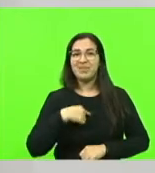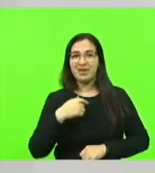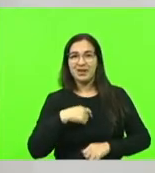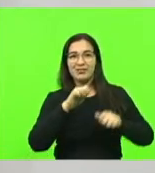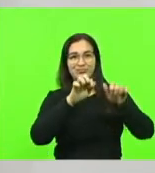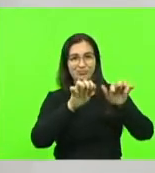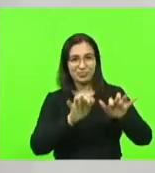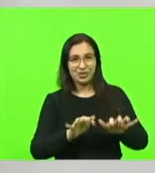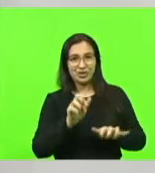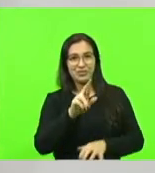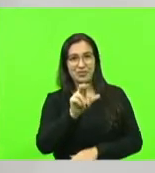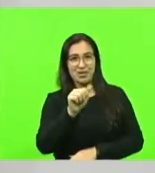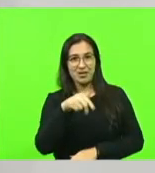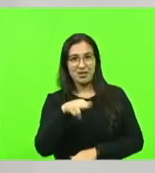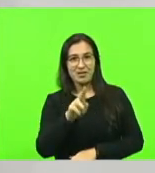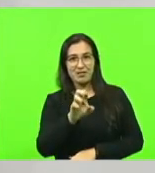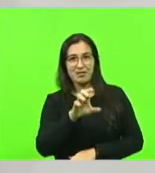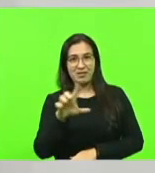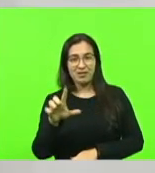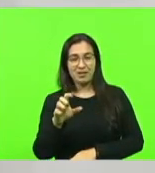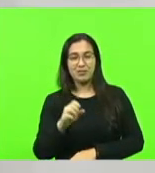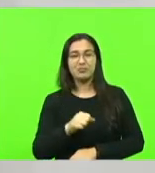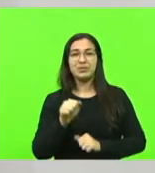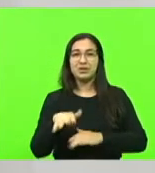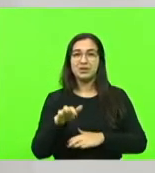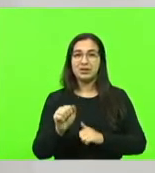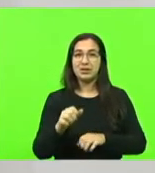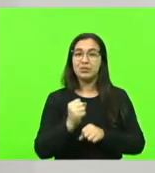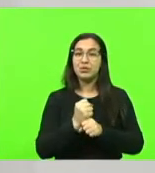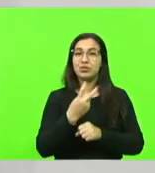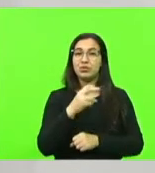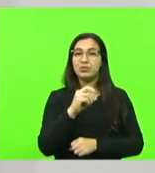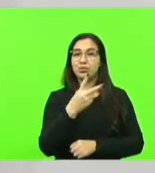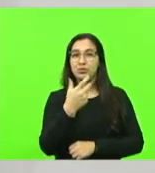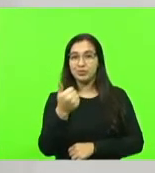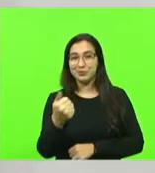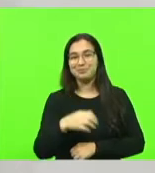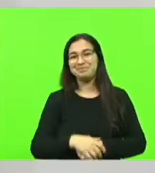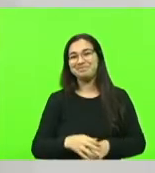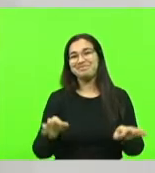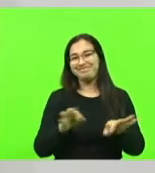2021. Então, a doutora Raquel participou